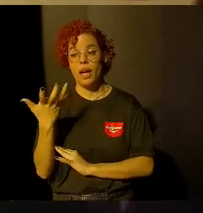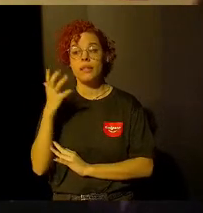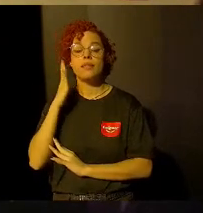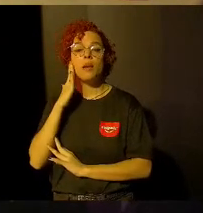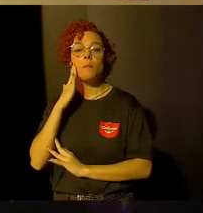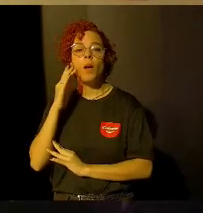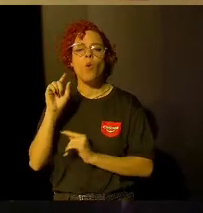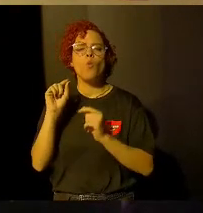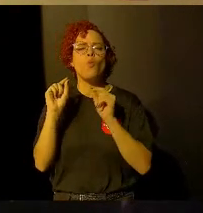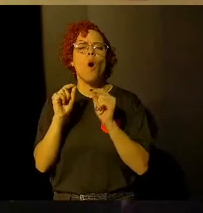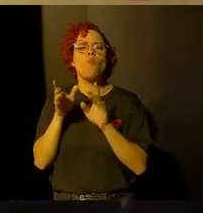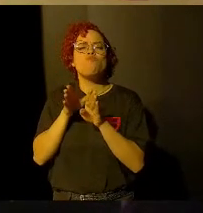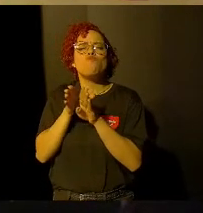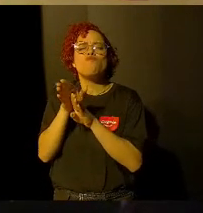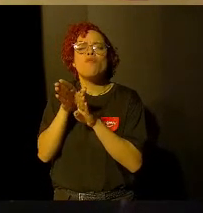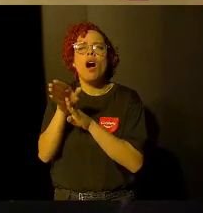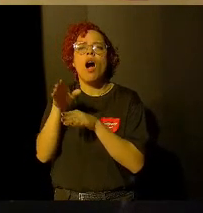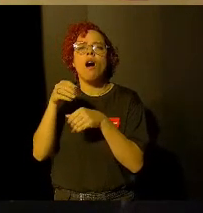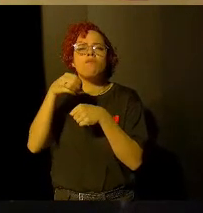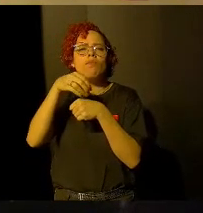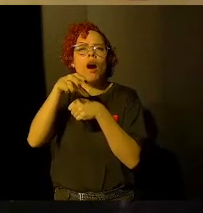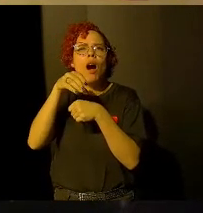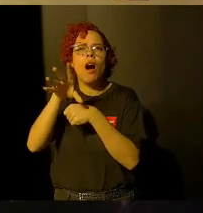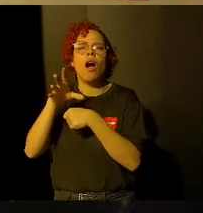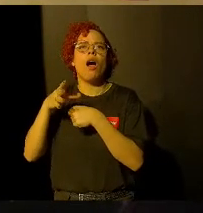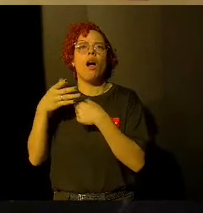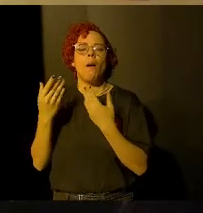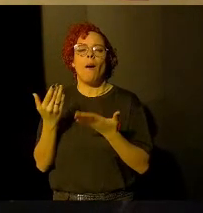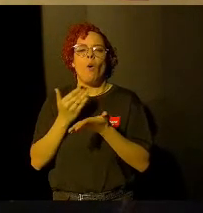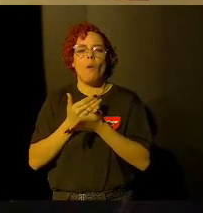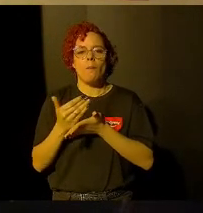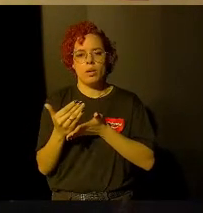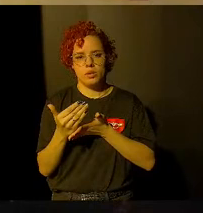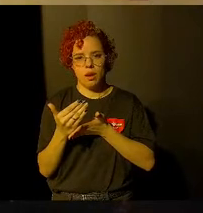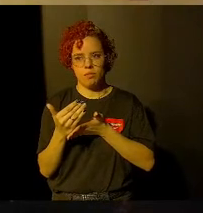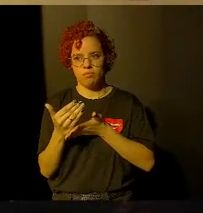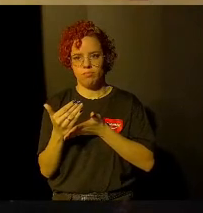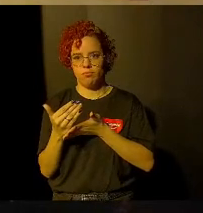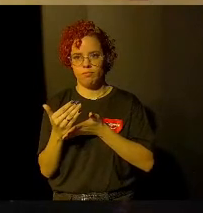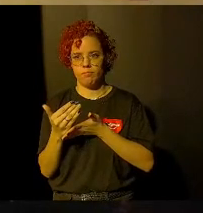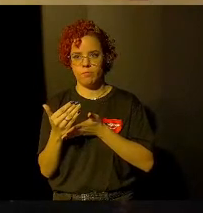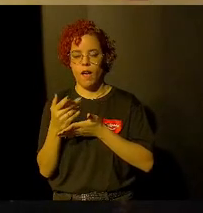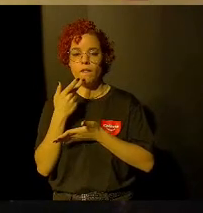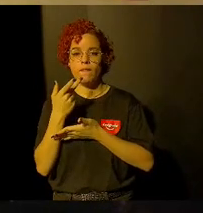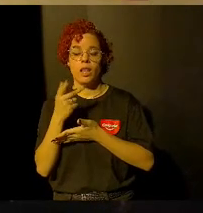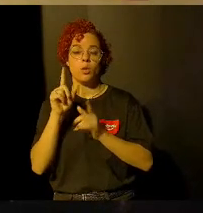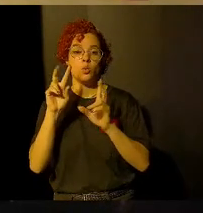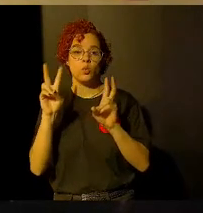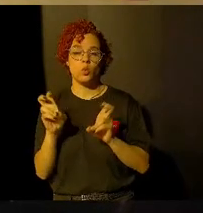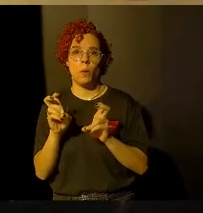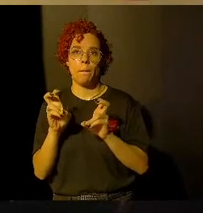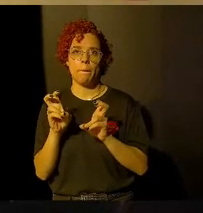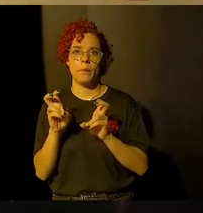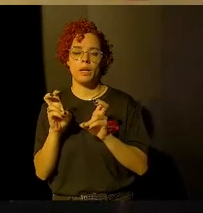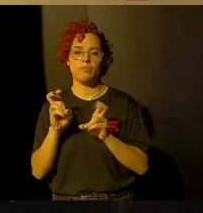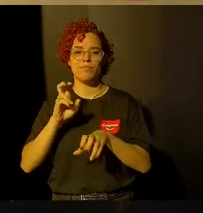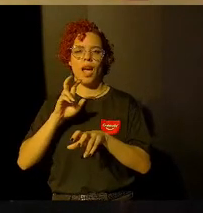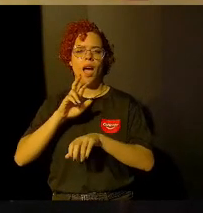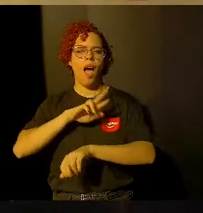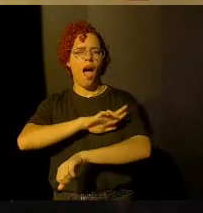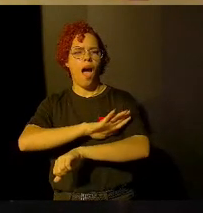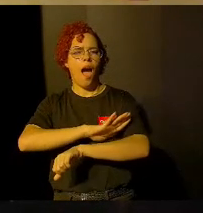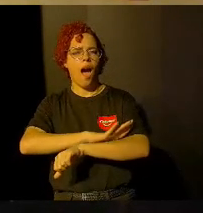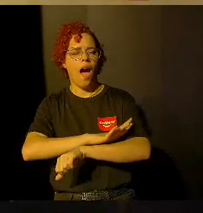que você recomenda para começar a bordar a questão as questões raciais